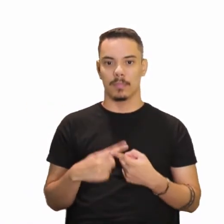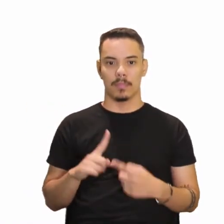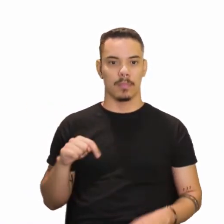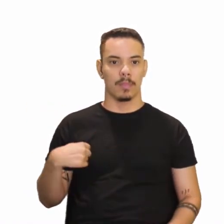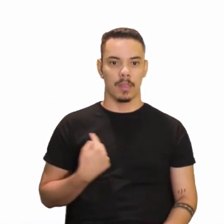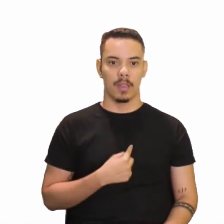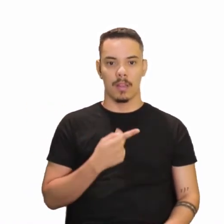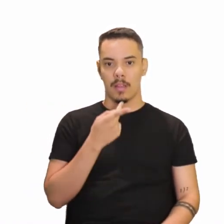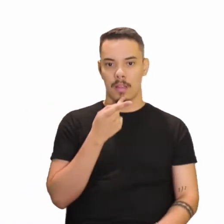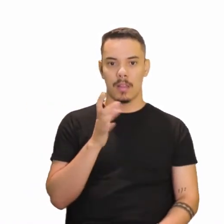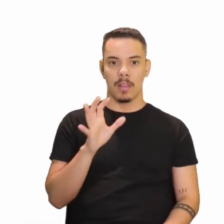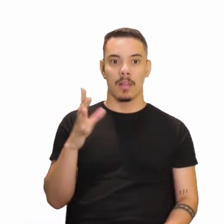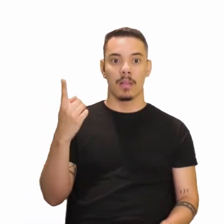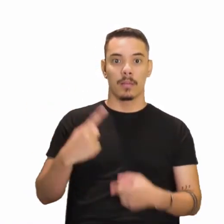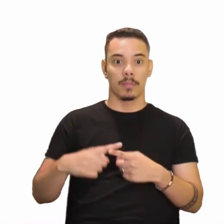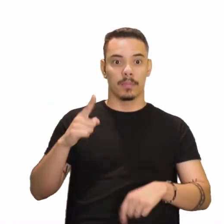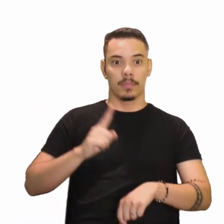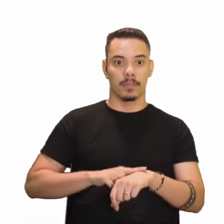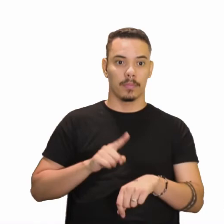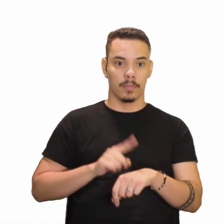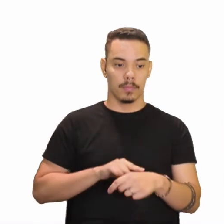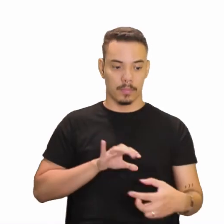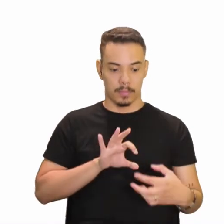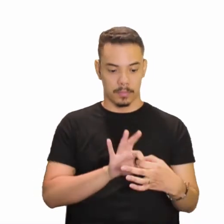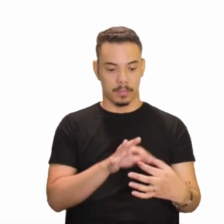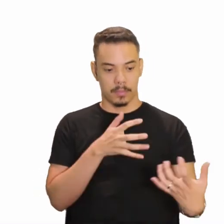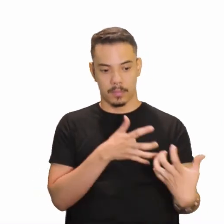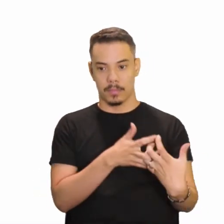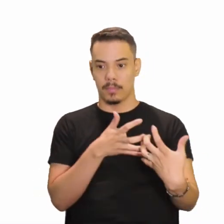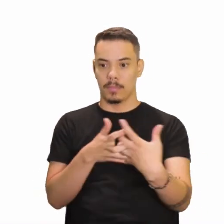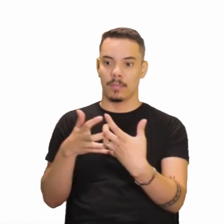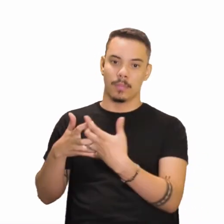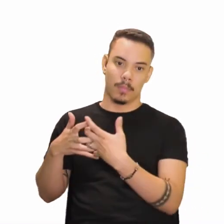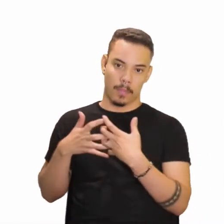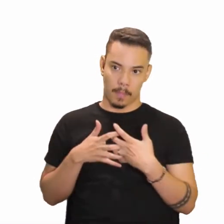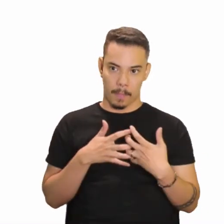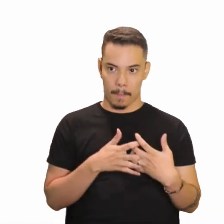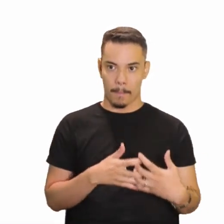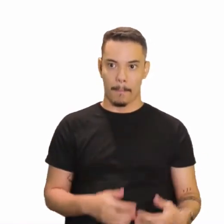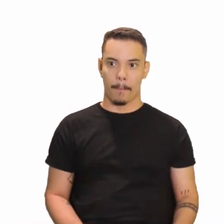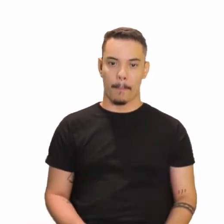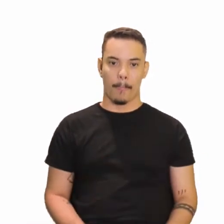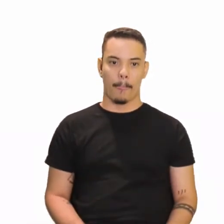porque é o momento de se aliar Tá certo